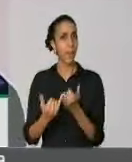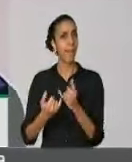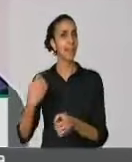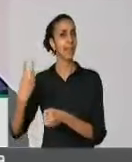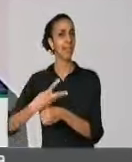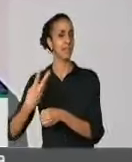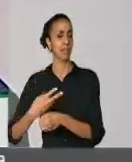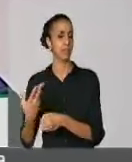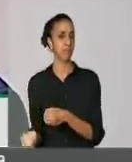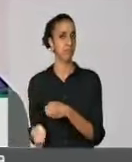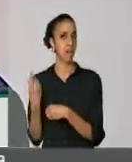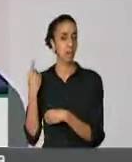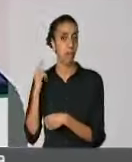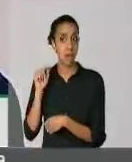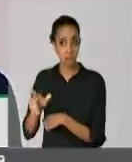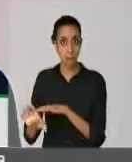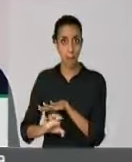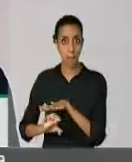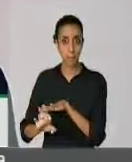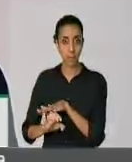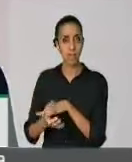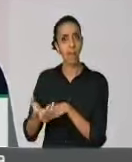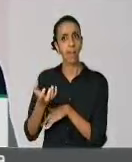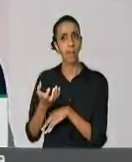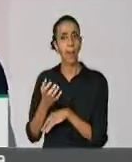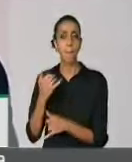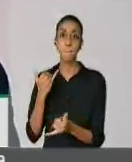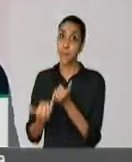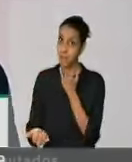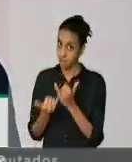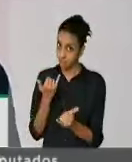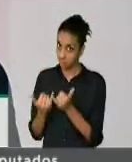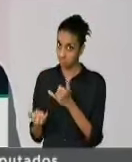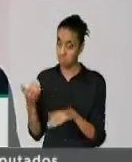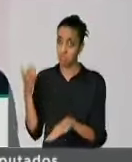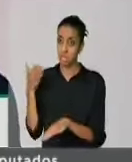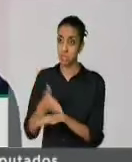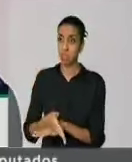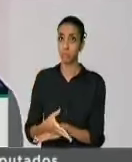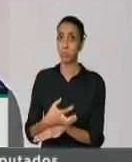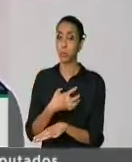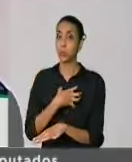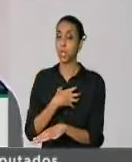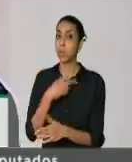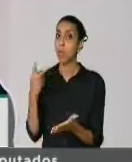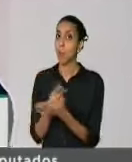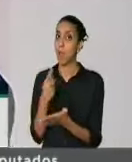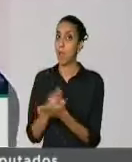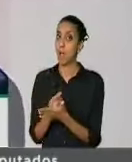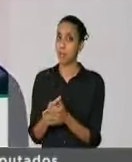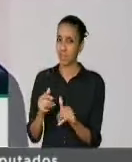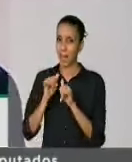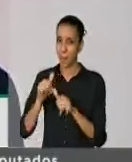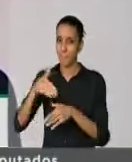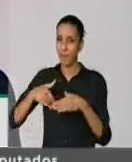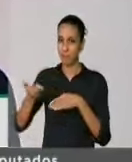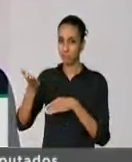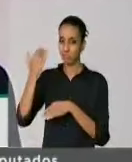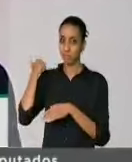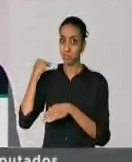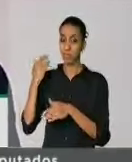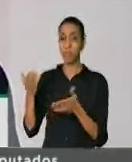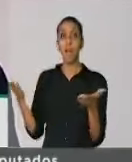Filho essa empresa teria participado de forma ofensiva na campanha do atual prefeito e agora recebe como